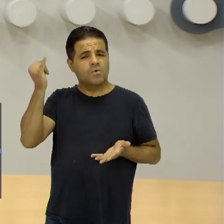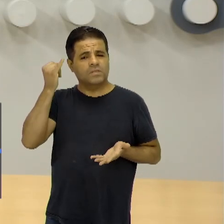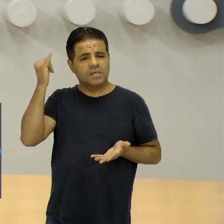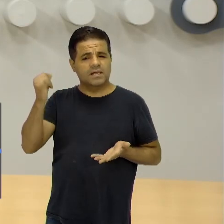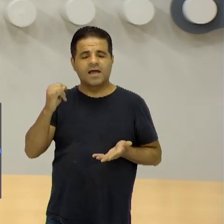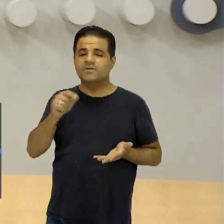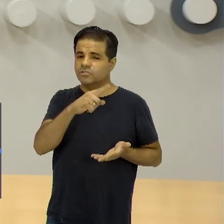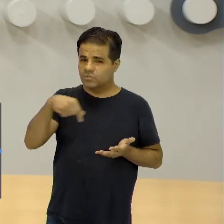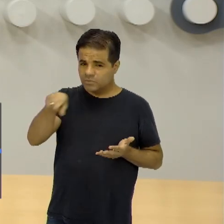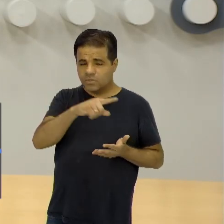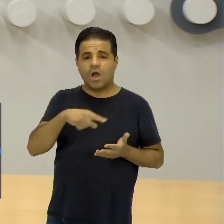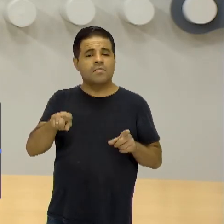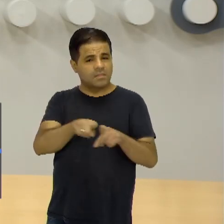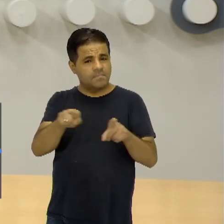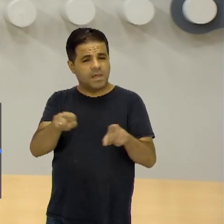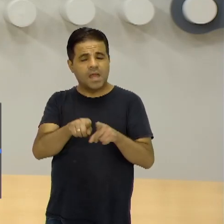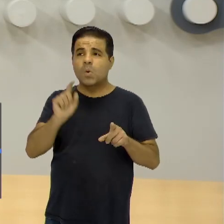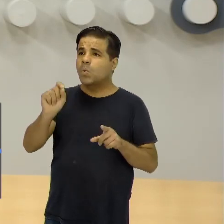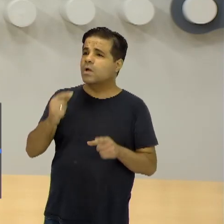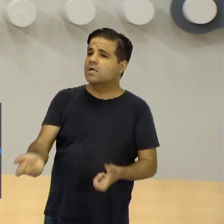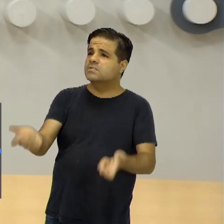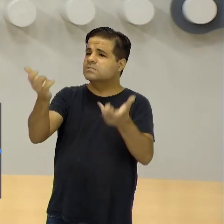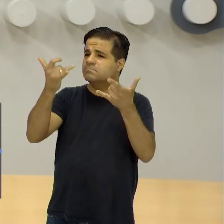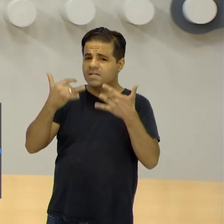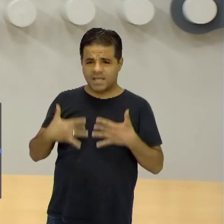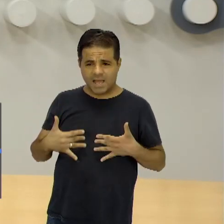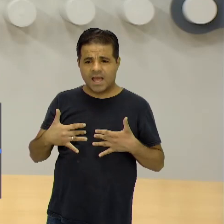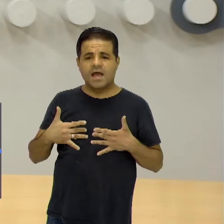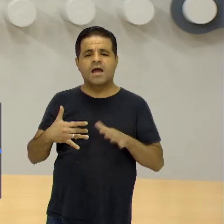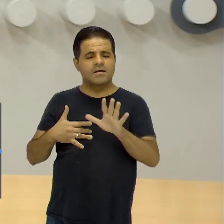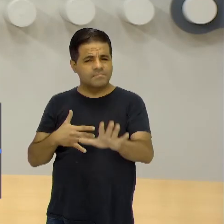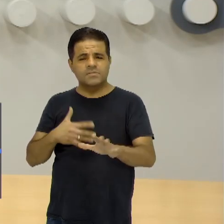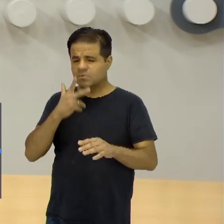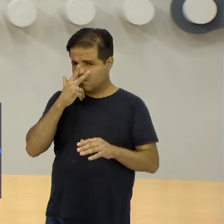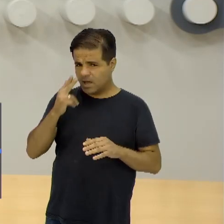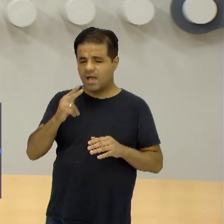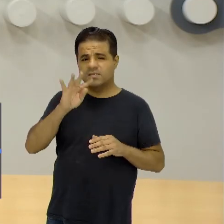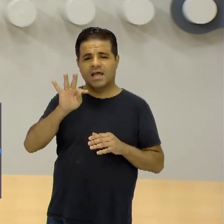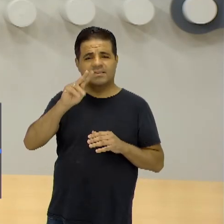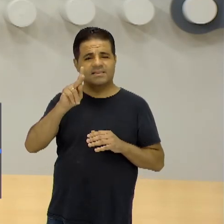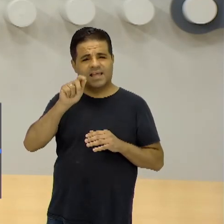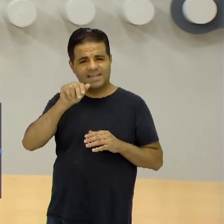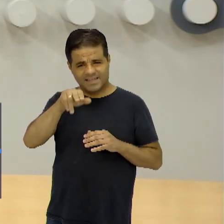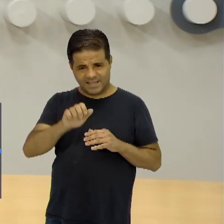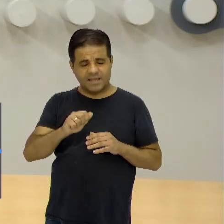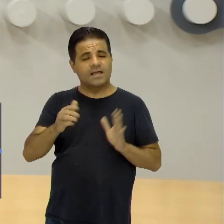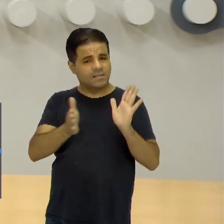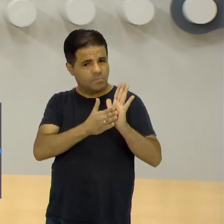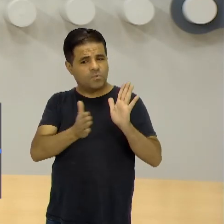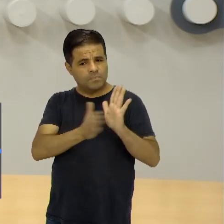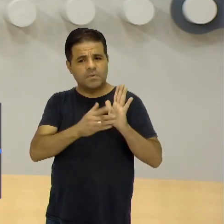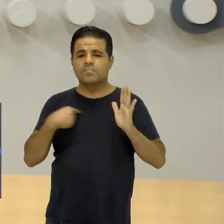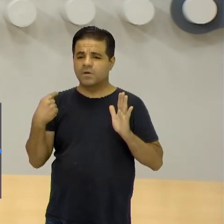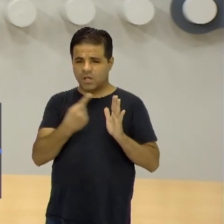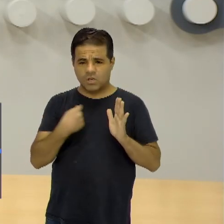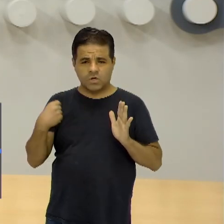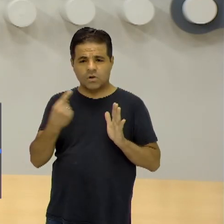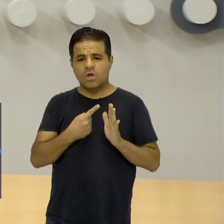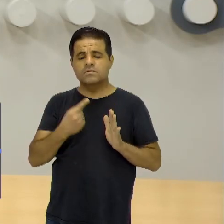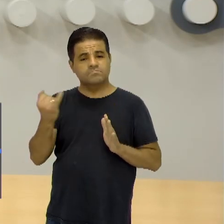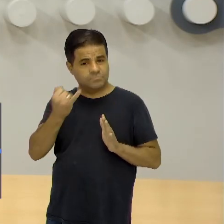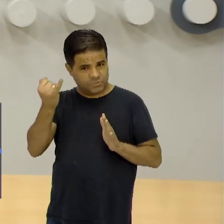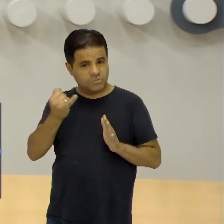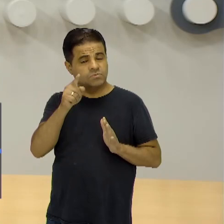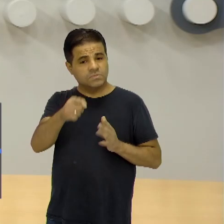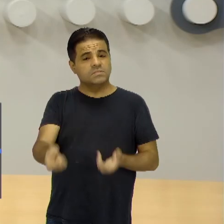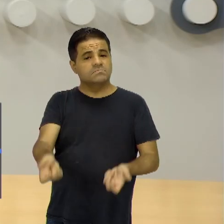que também o que se diz. Mas eu acho que a professora Tayana está propondo para a gente, tão importante